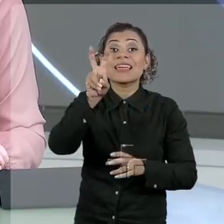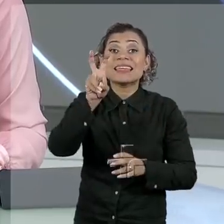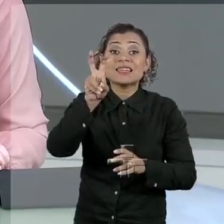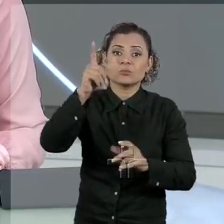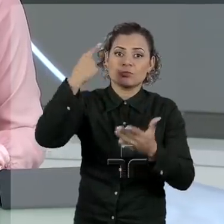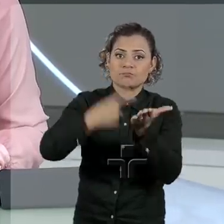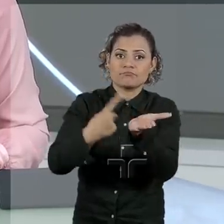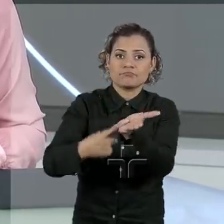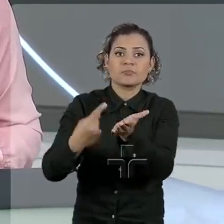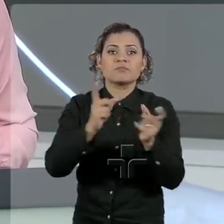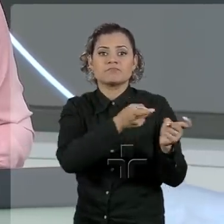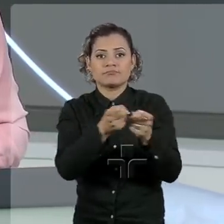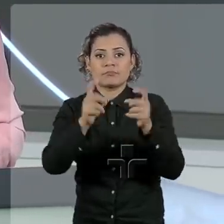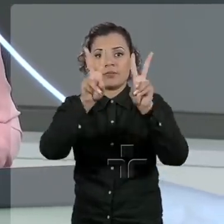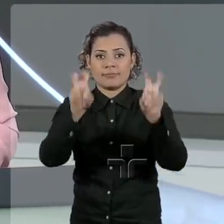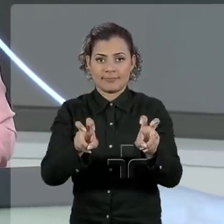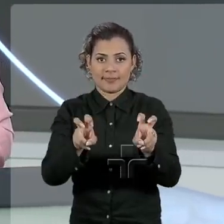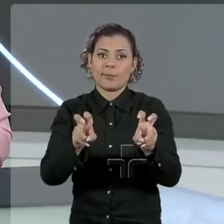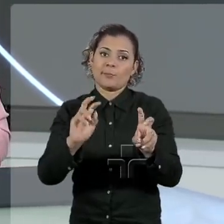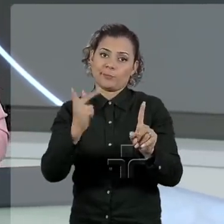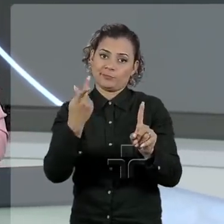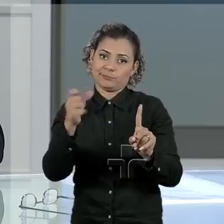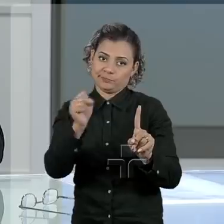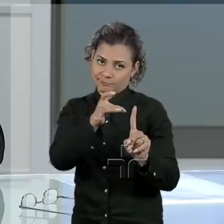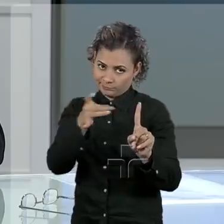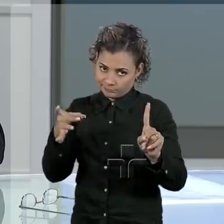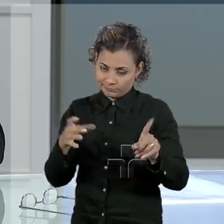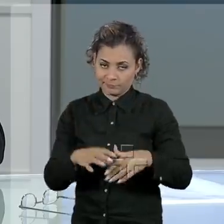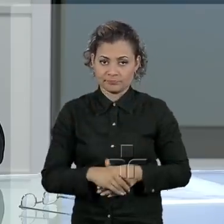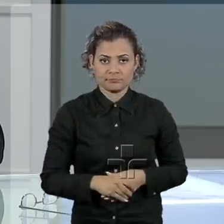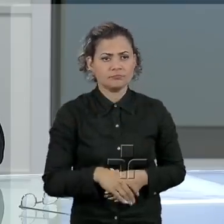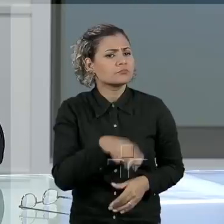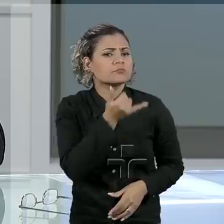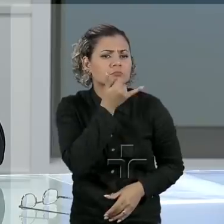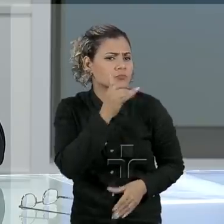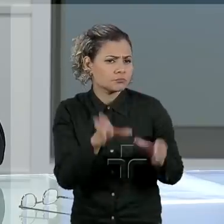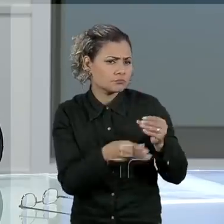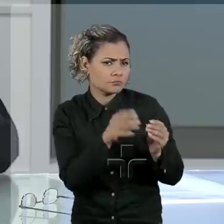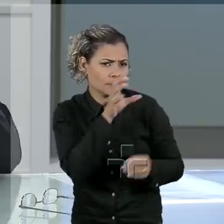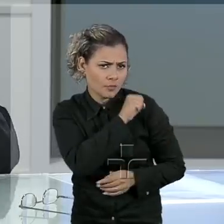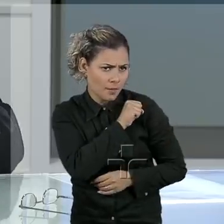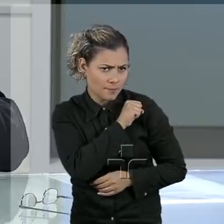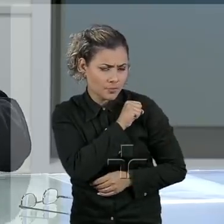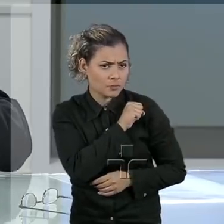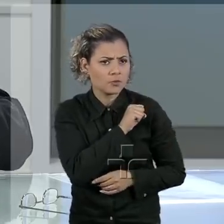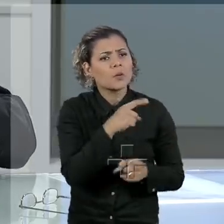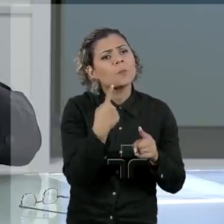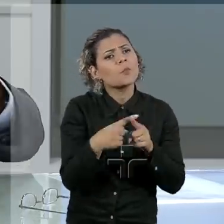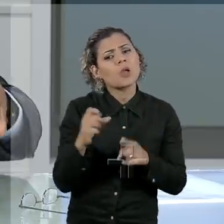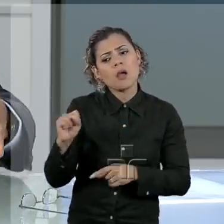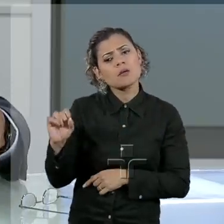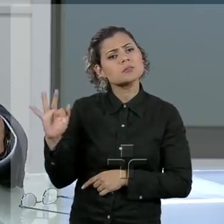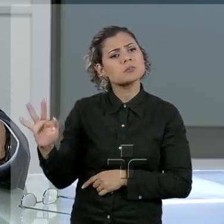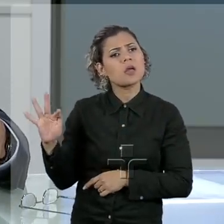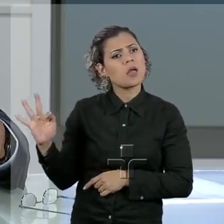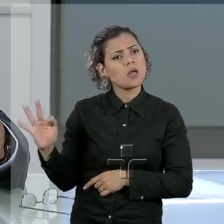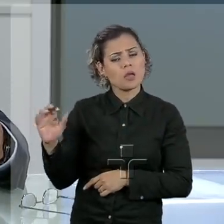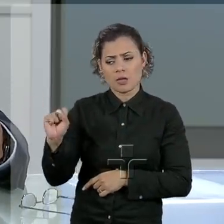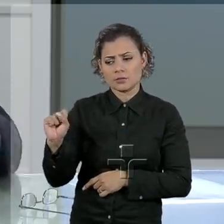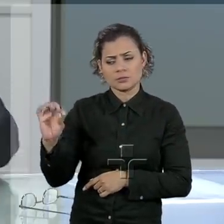debater este tema. Mas olha, tinha que fazer uma observação. Sim. Meu Pondé. Por que o Supremo tem que intervir